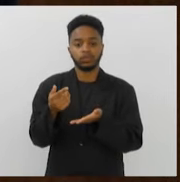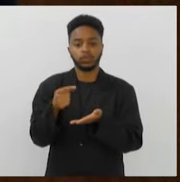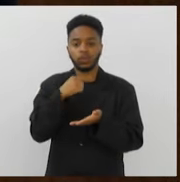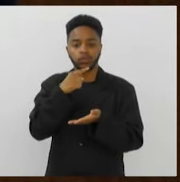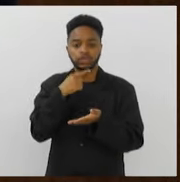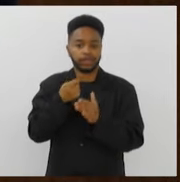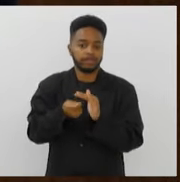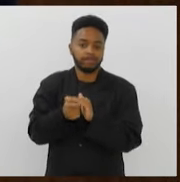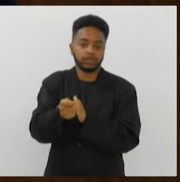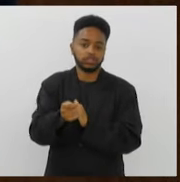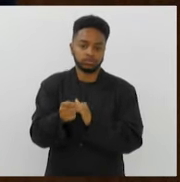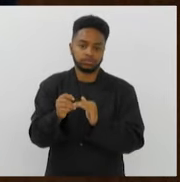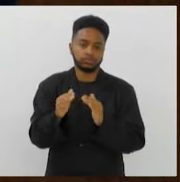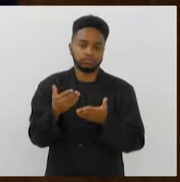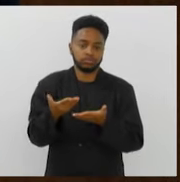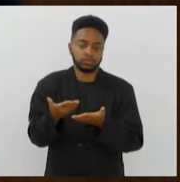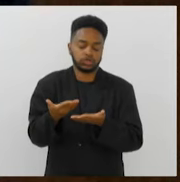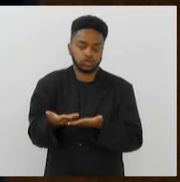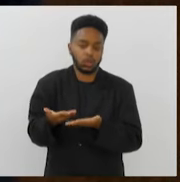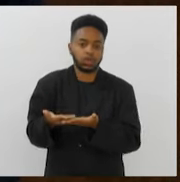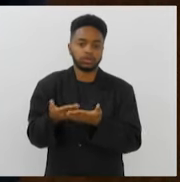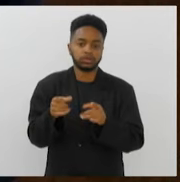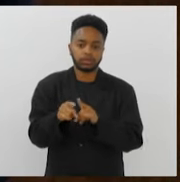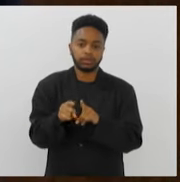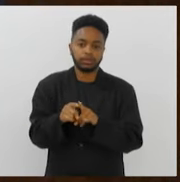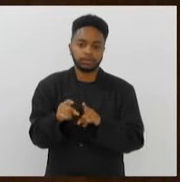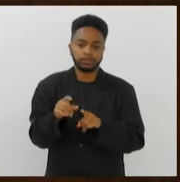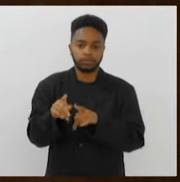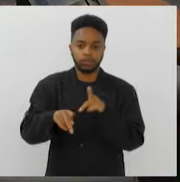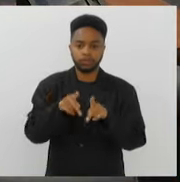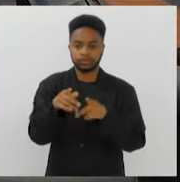né, escolar e civilizatório. Parabéns.